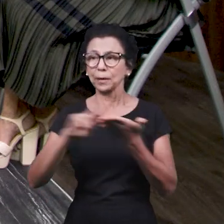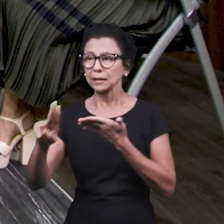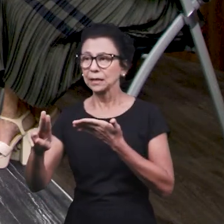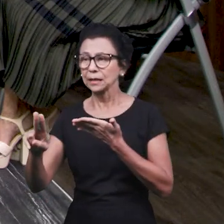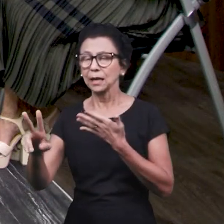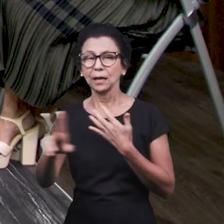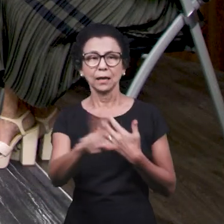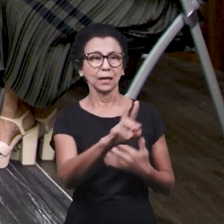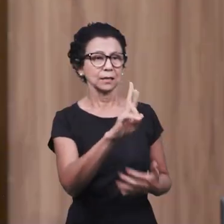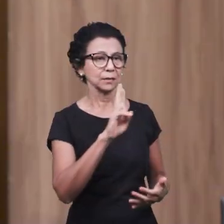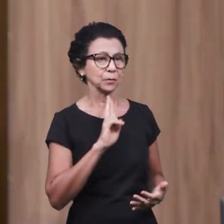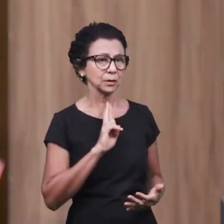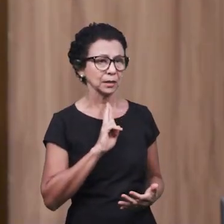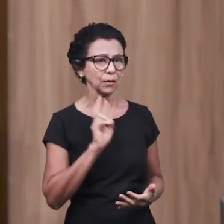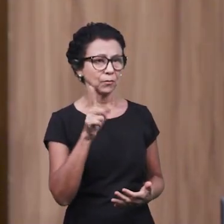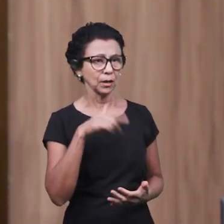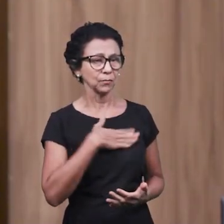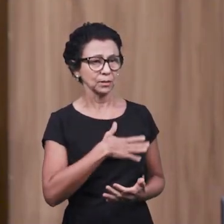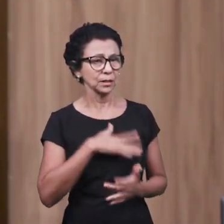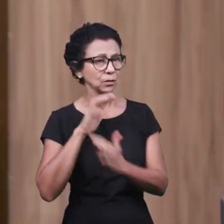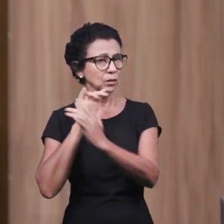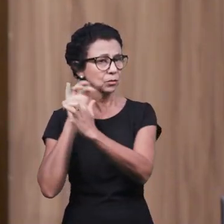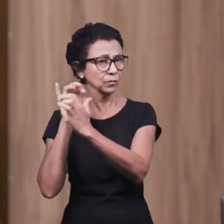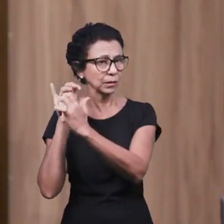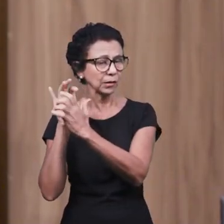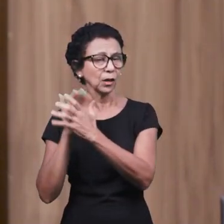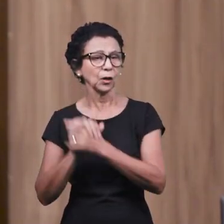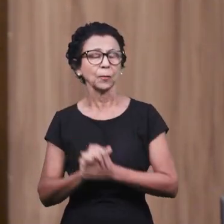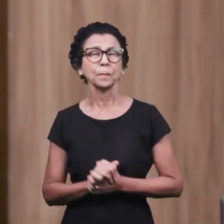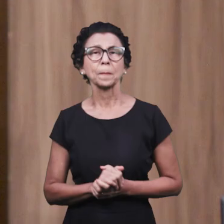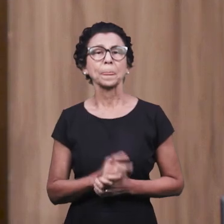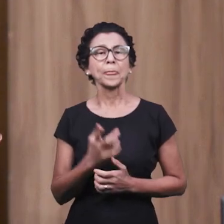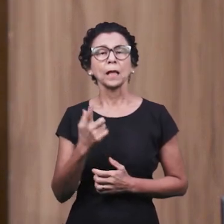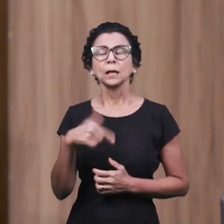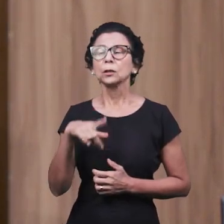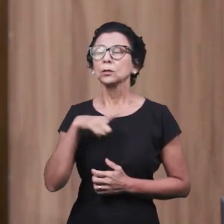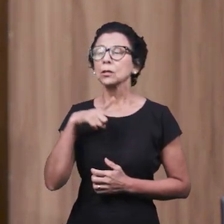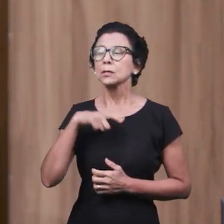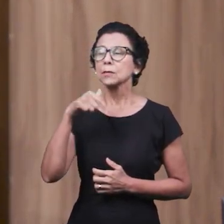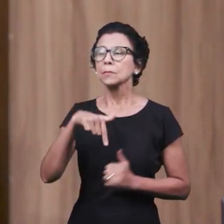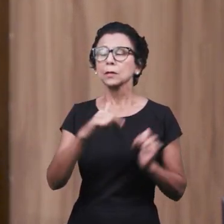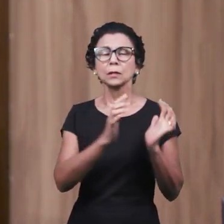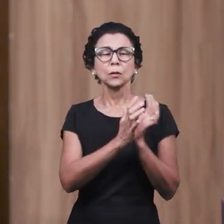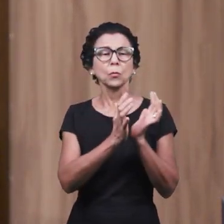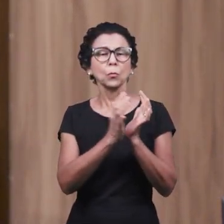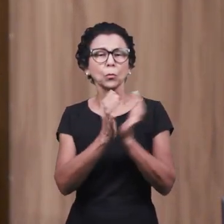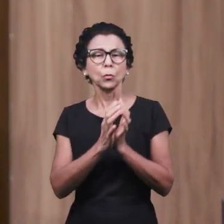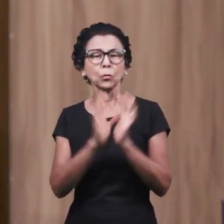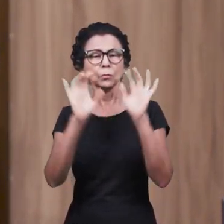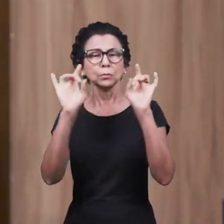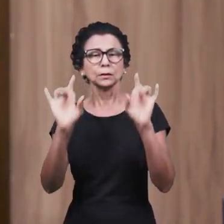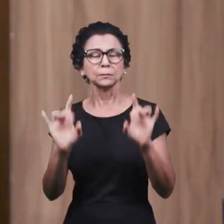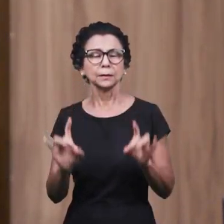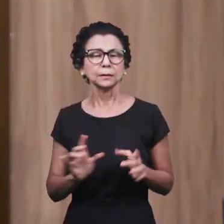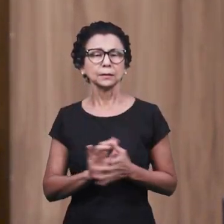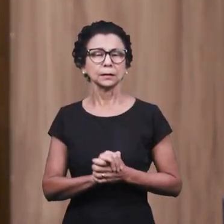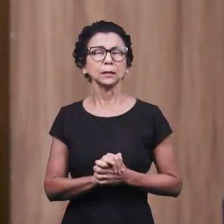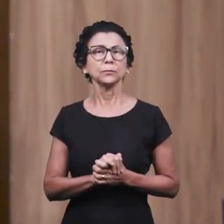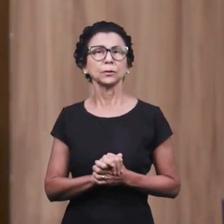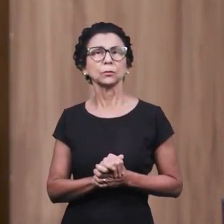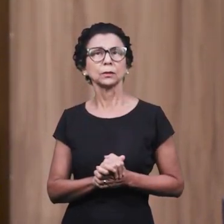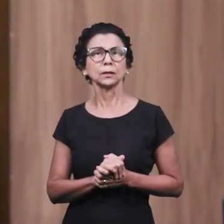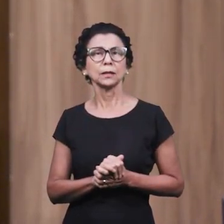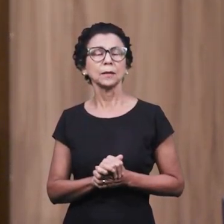um conservatório, era um conservatório renomadíssimo, que eles tinham lá uma ópera muito bonita, com uma das melhores acústicas que tinha na França, redonda,